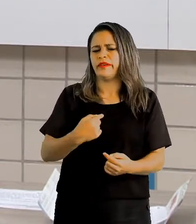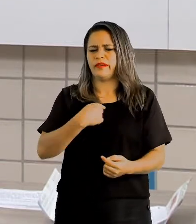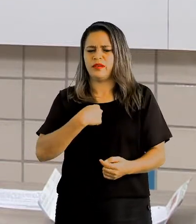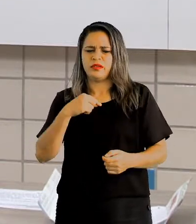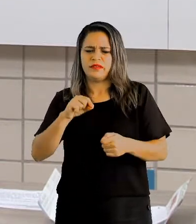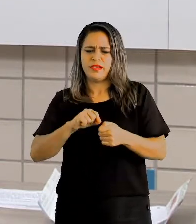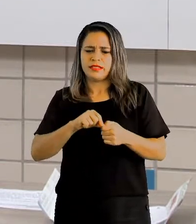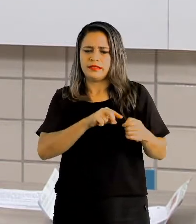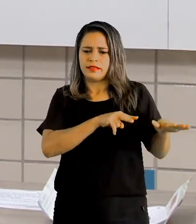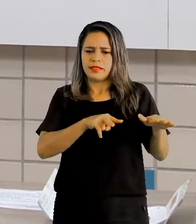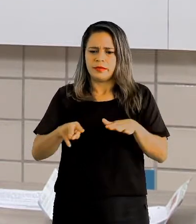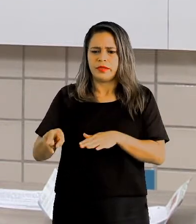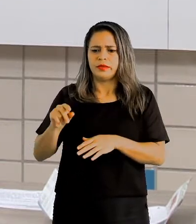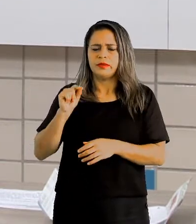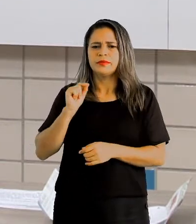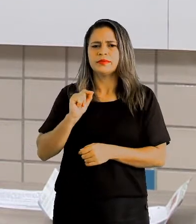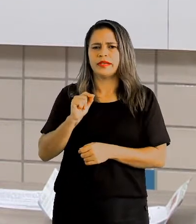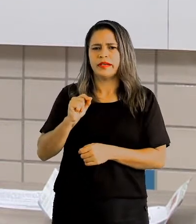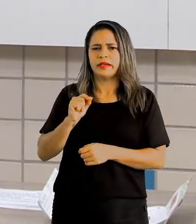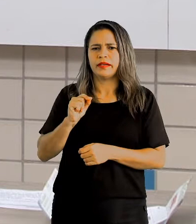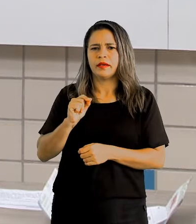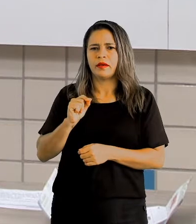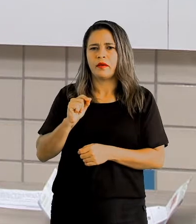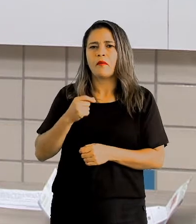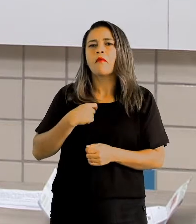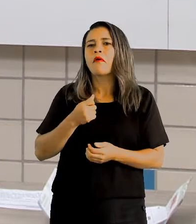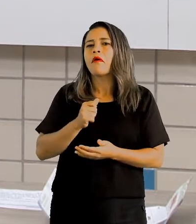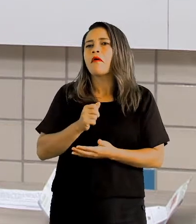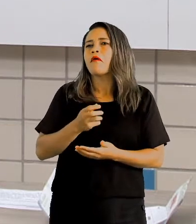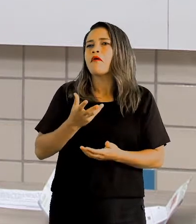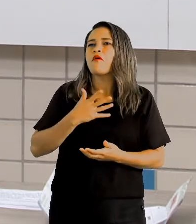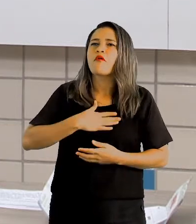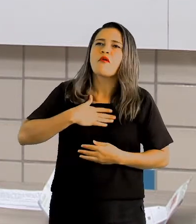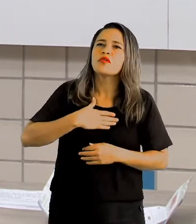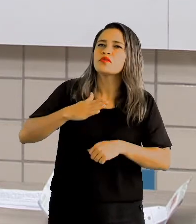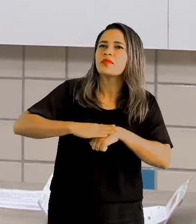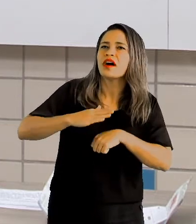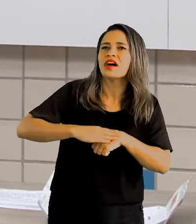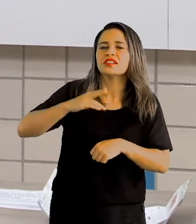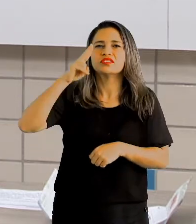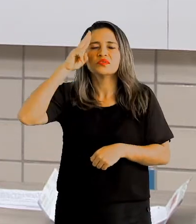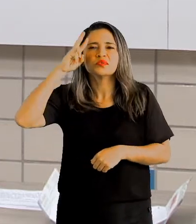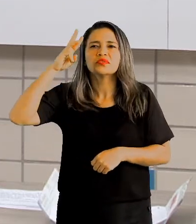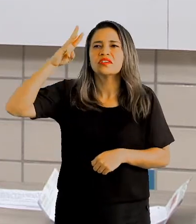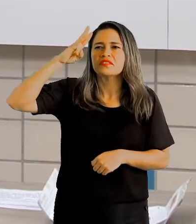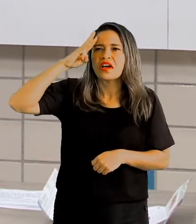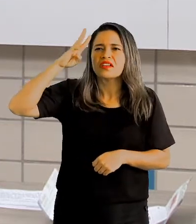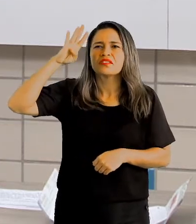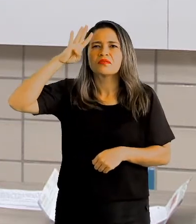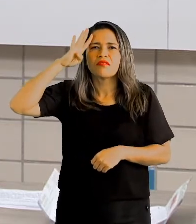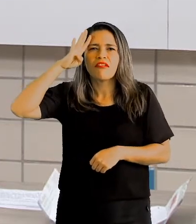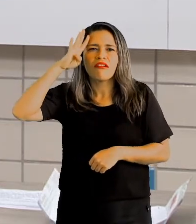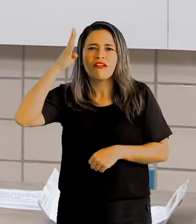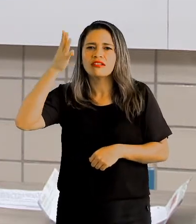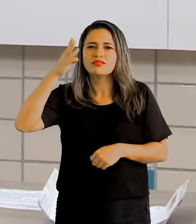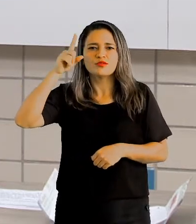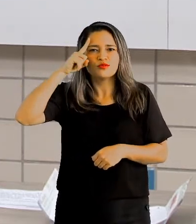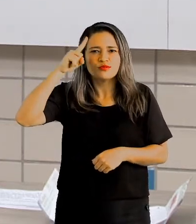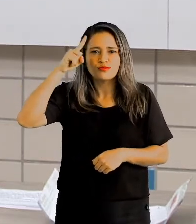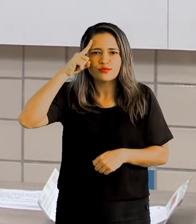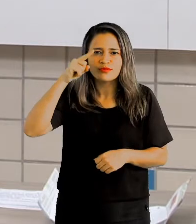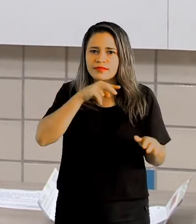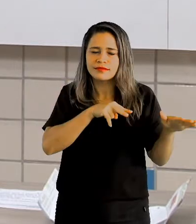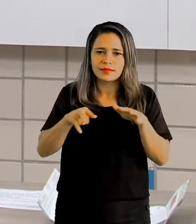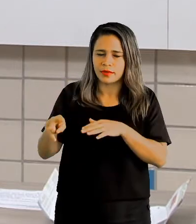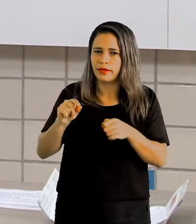toda a semana? Qual é a atividade preferida? O que você faz na segunda, o que você faz na terça, na quarta? Todos os dias da